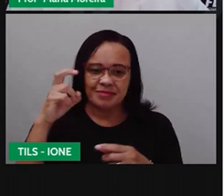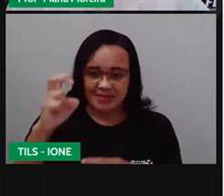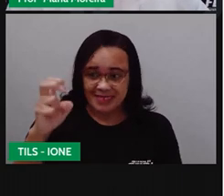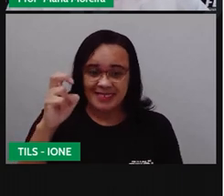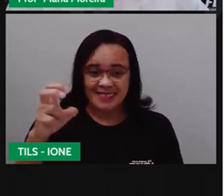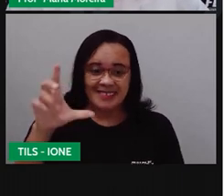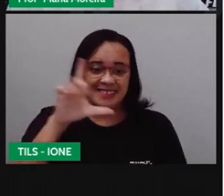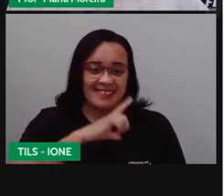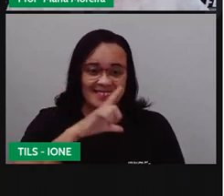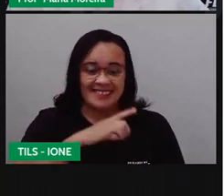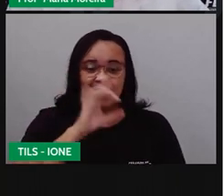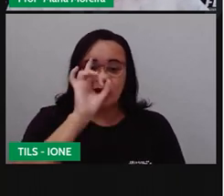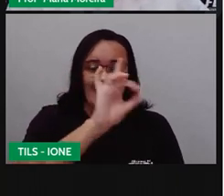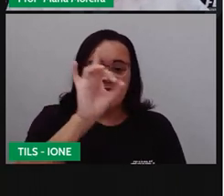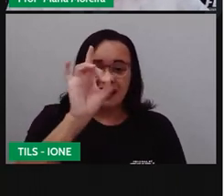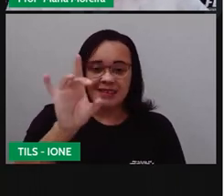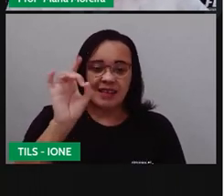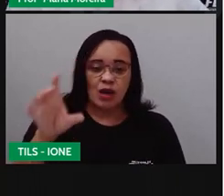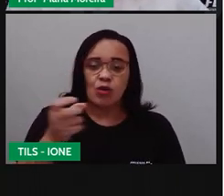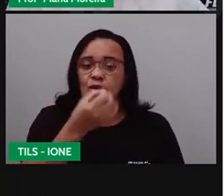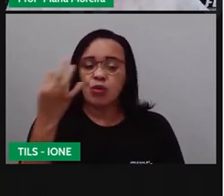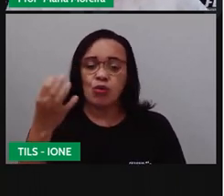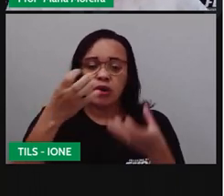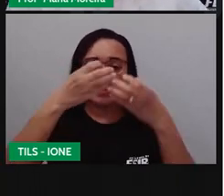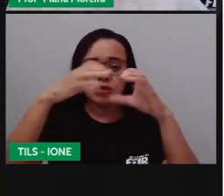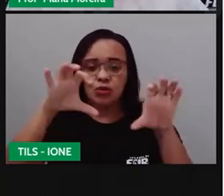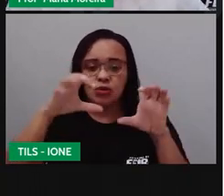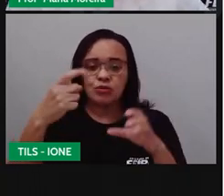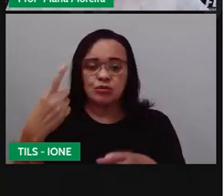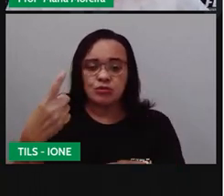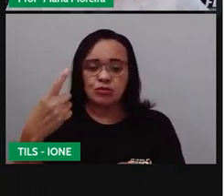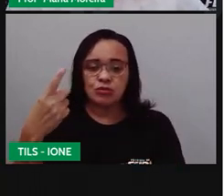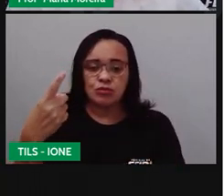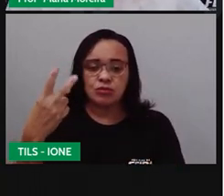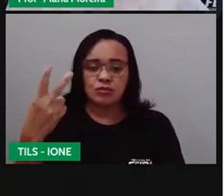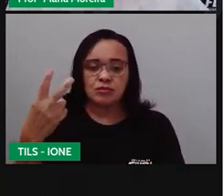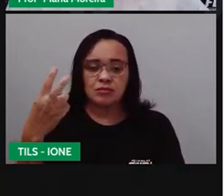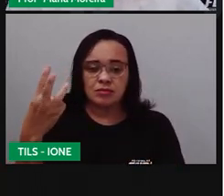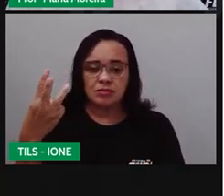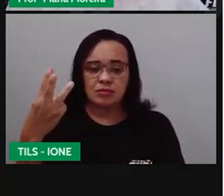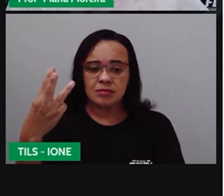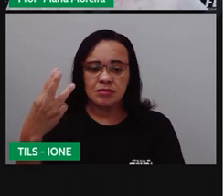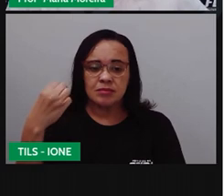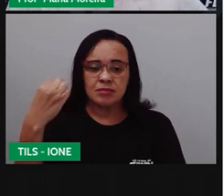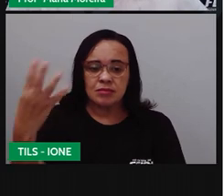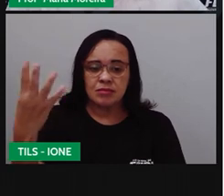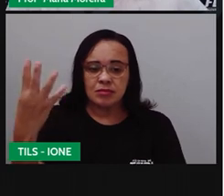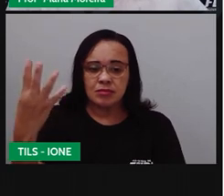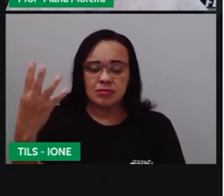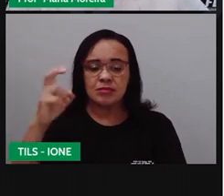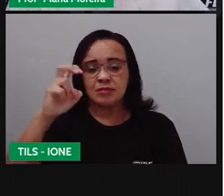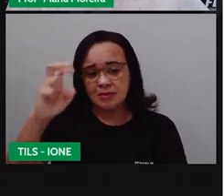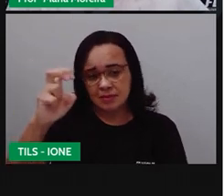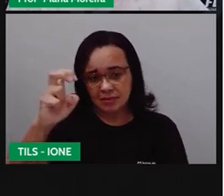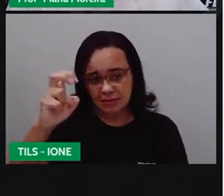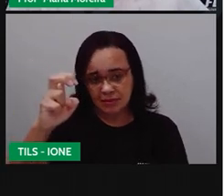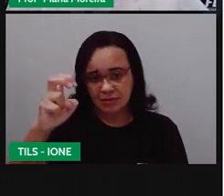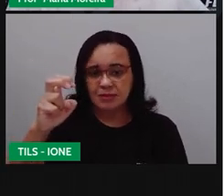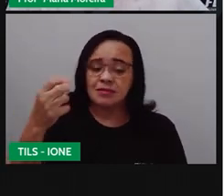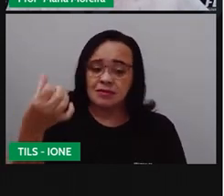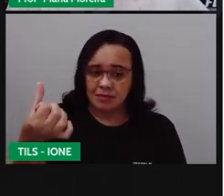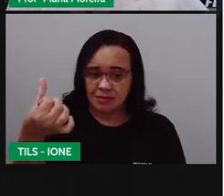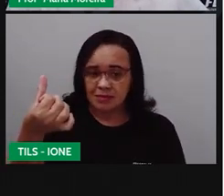linhas. E cada linha contém quantos ovos? Ó, 1, 2, 3, 4,